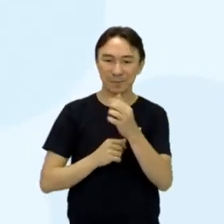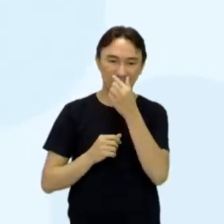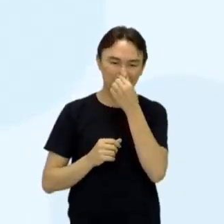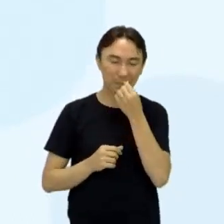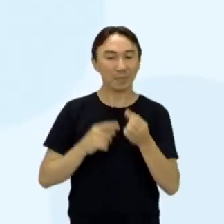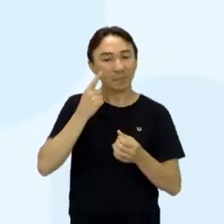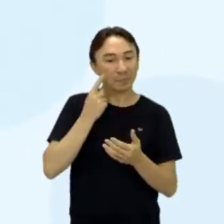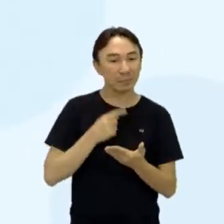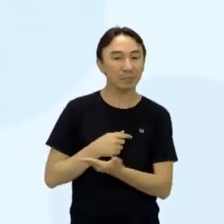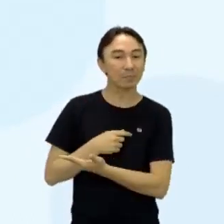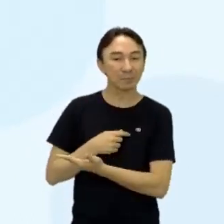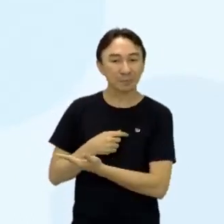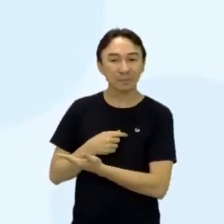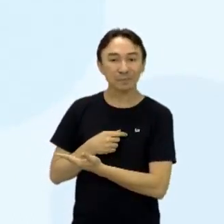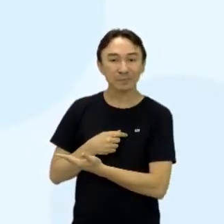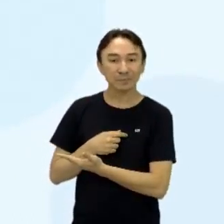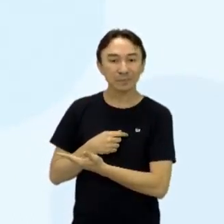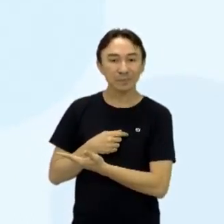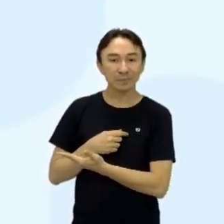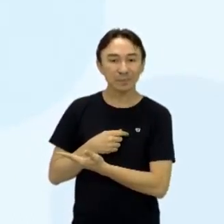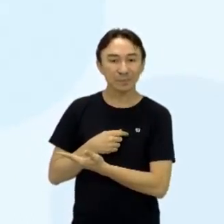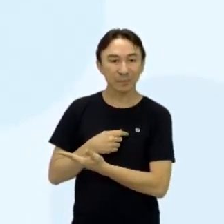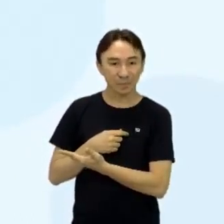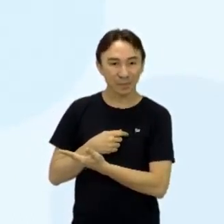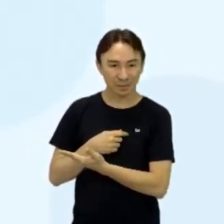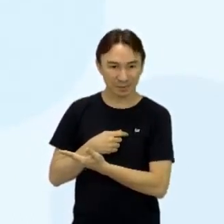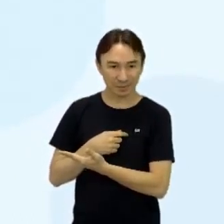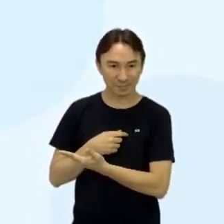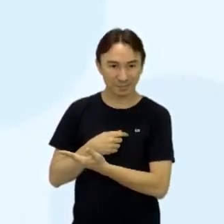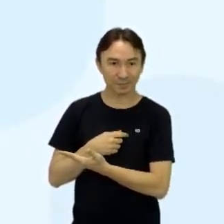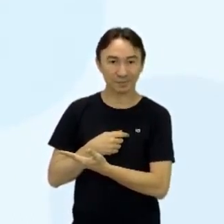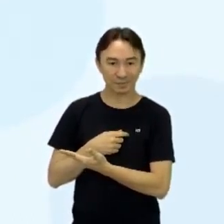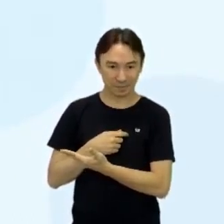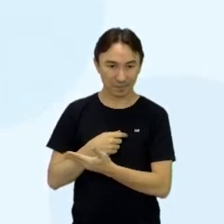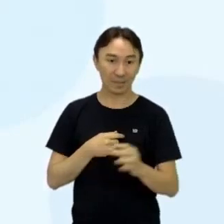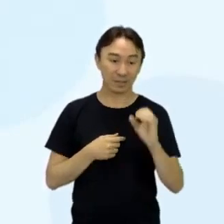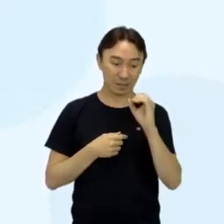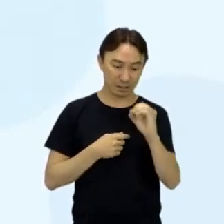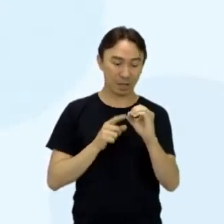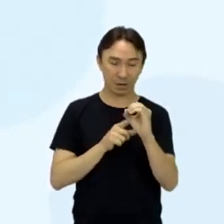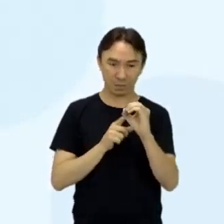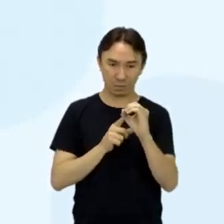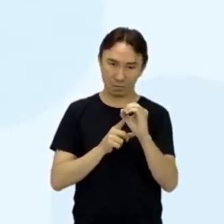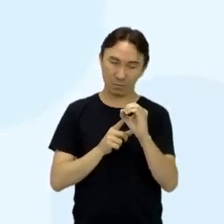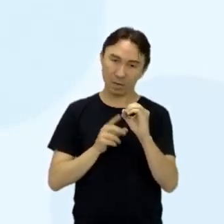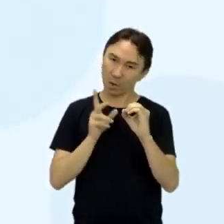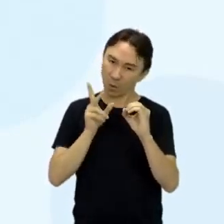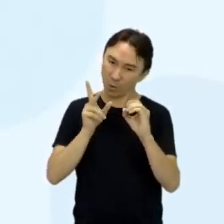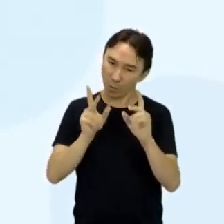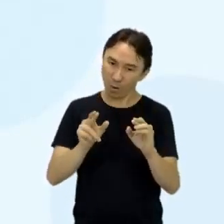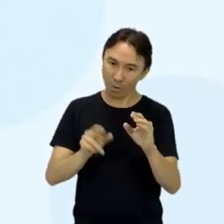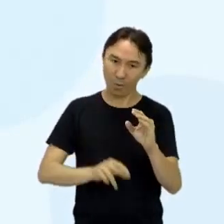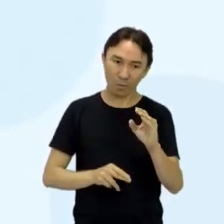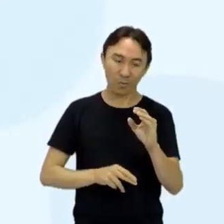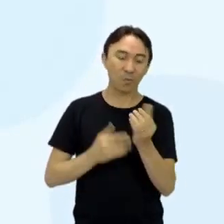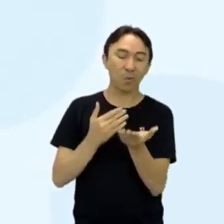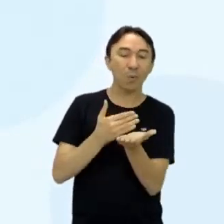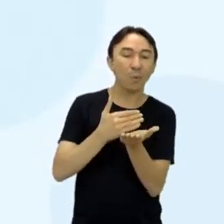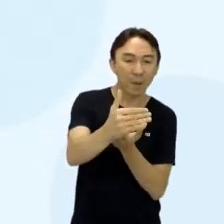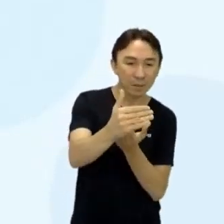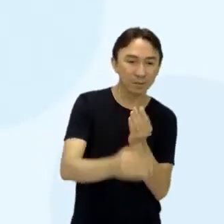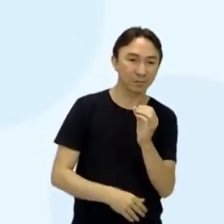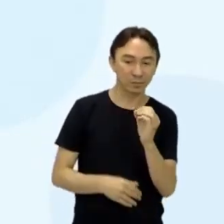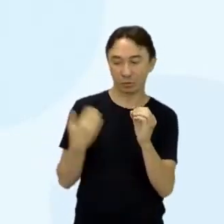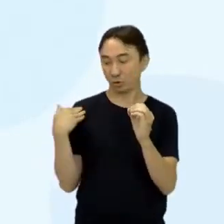aqui na nossa reta a gente vai colocar o zero como se fosse o início da sua reta, tá certo? Para a direita, os